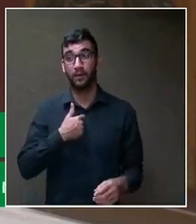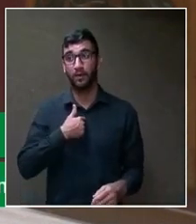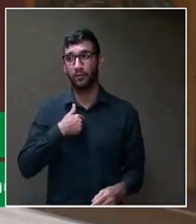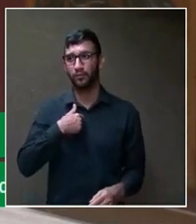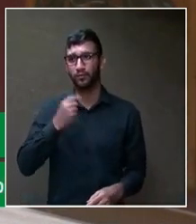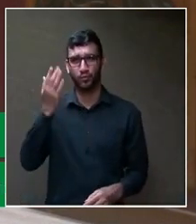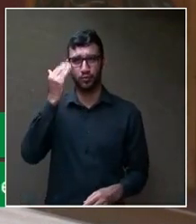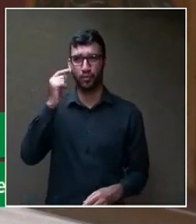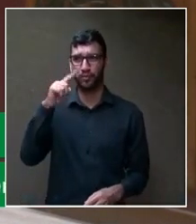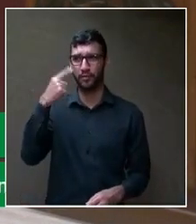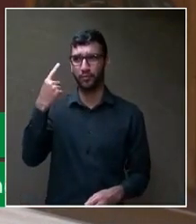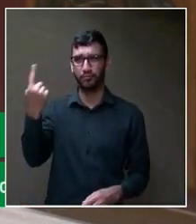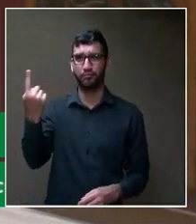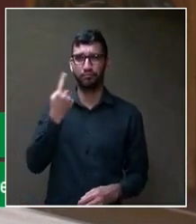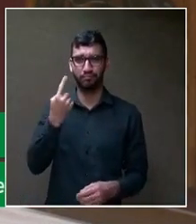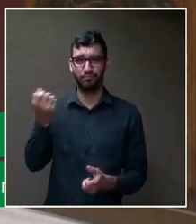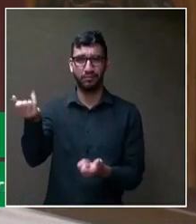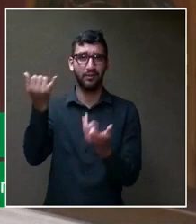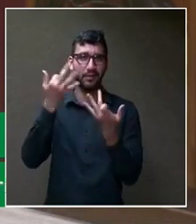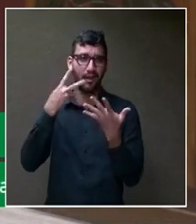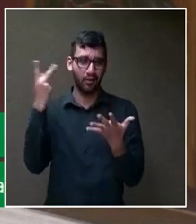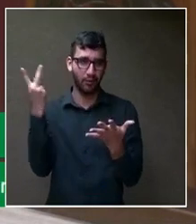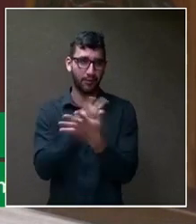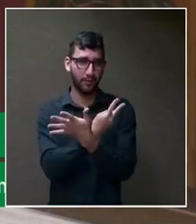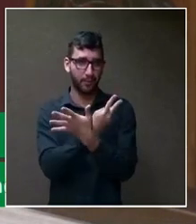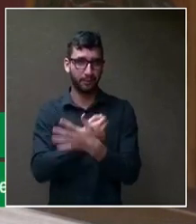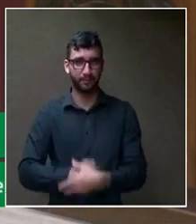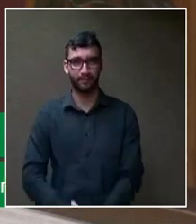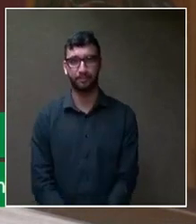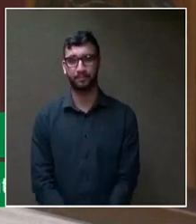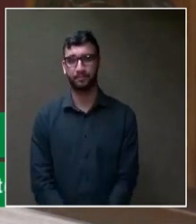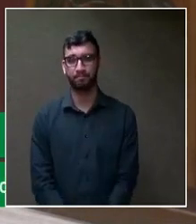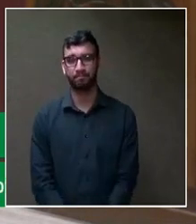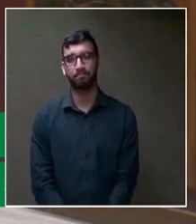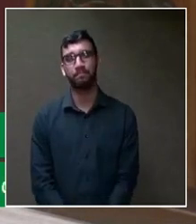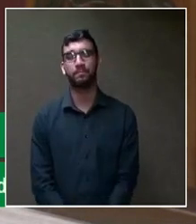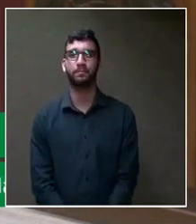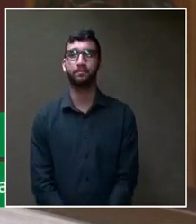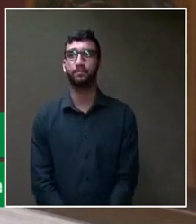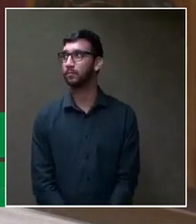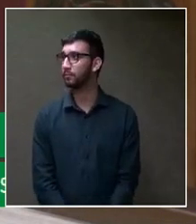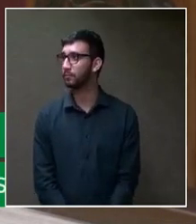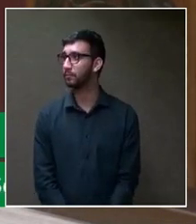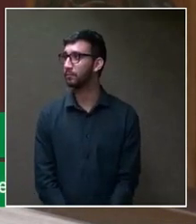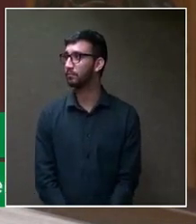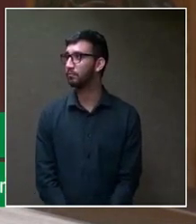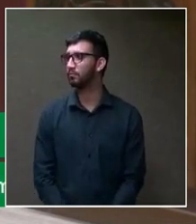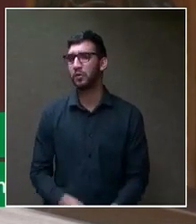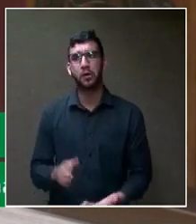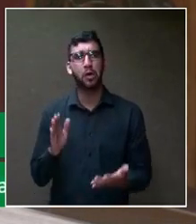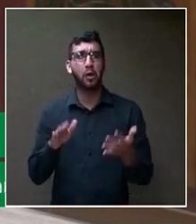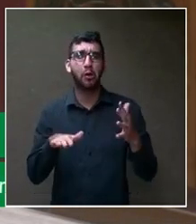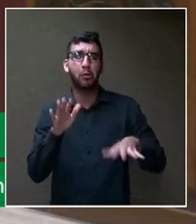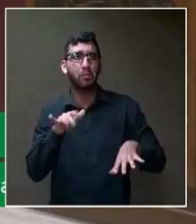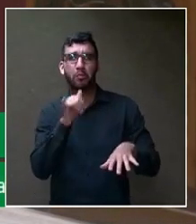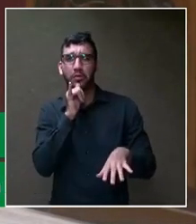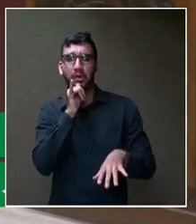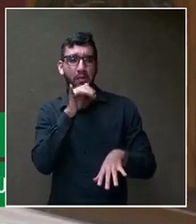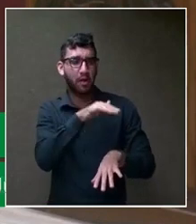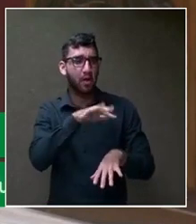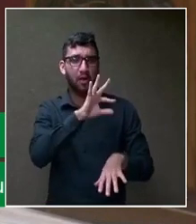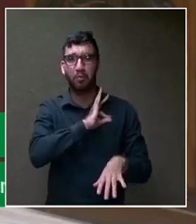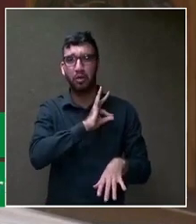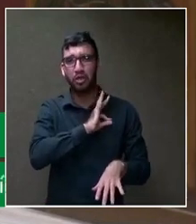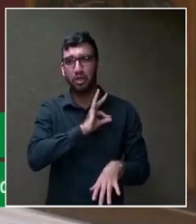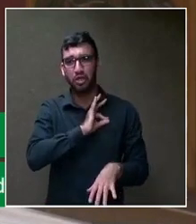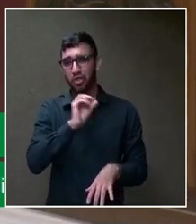hora depois. Foi acionado. Em algum momento, em alguma atividade, seja na polícia